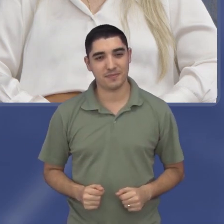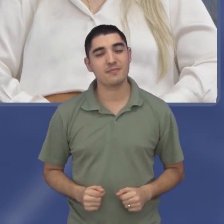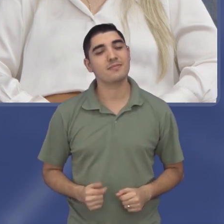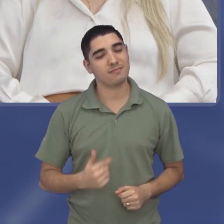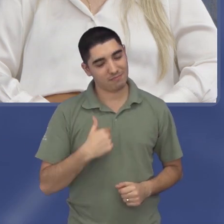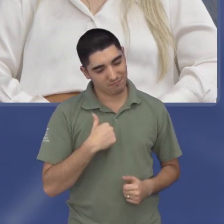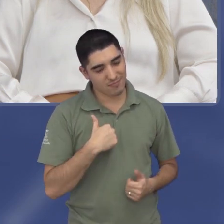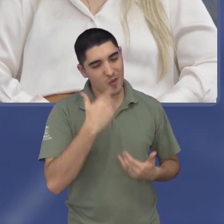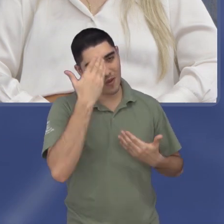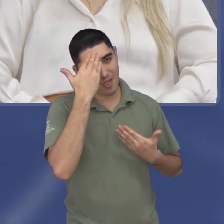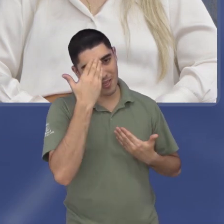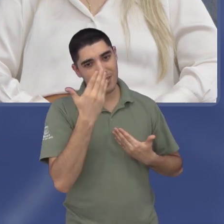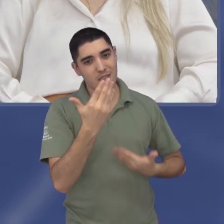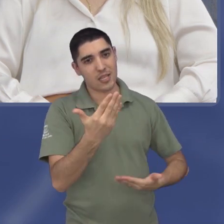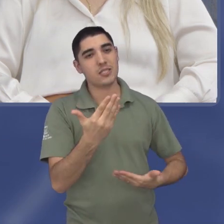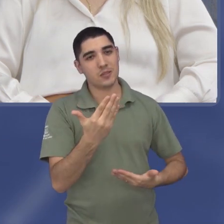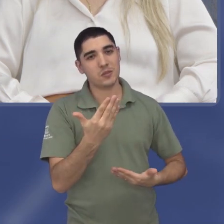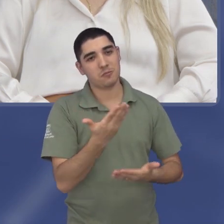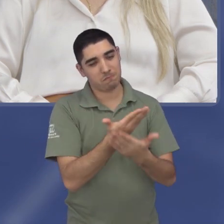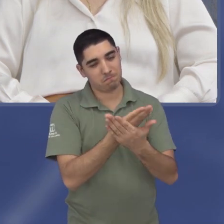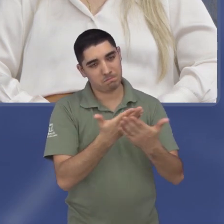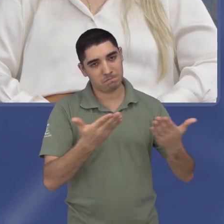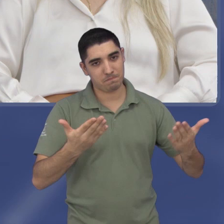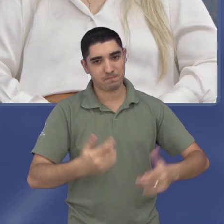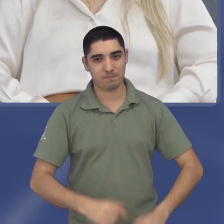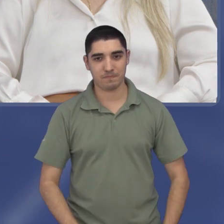Eu agradeço. Obrigado a todos.